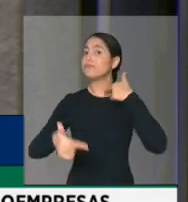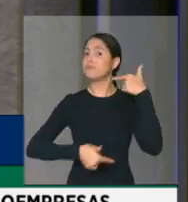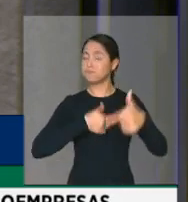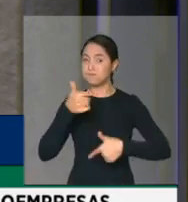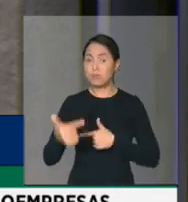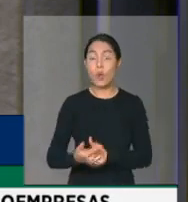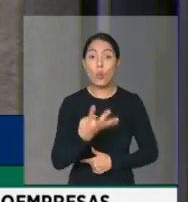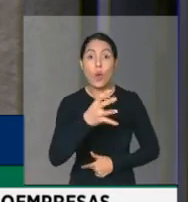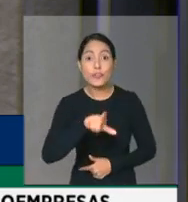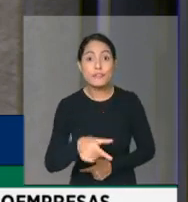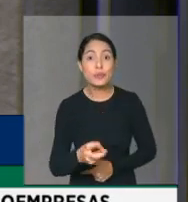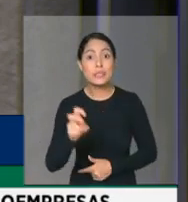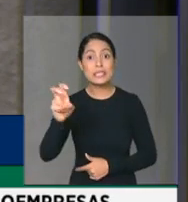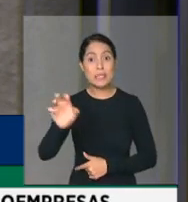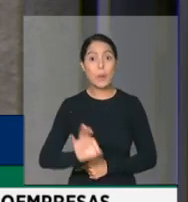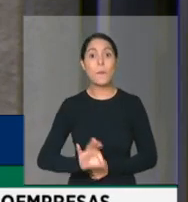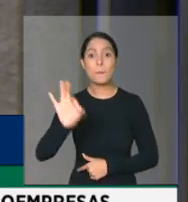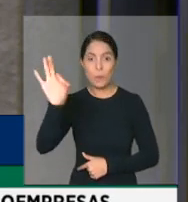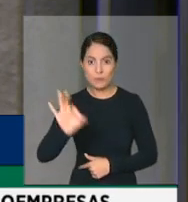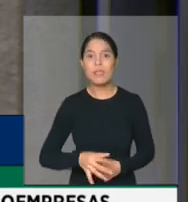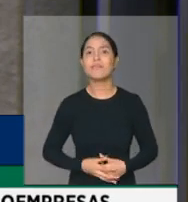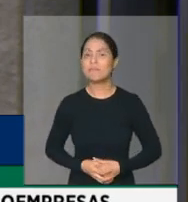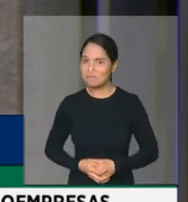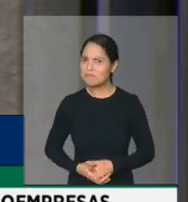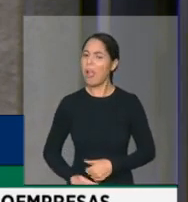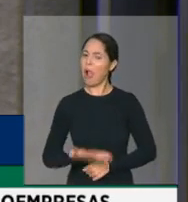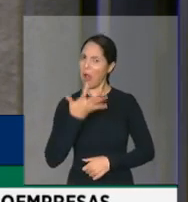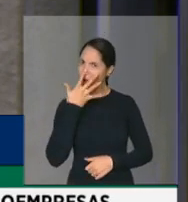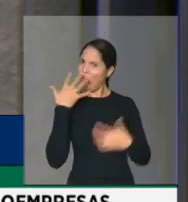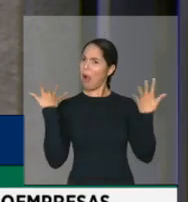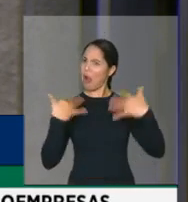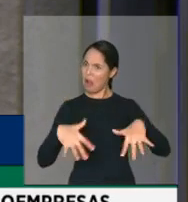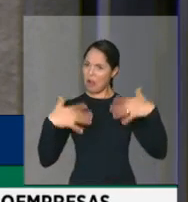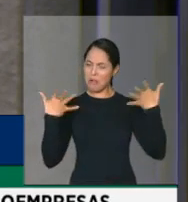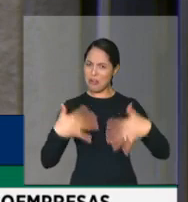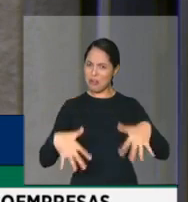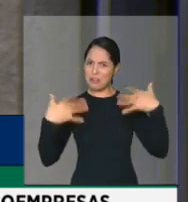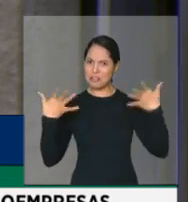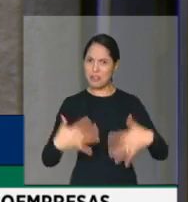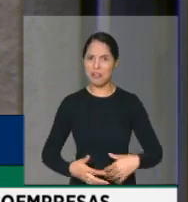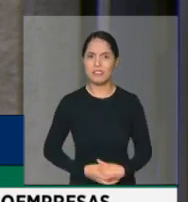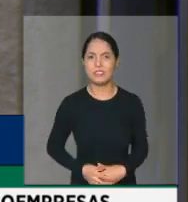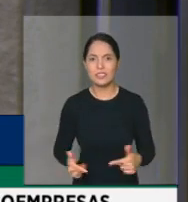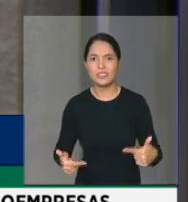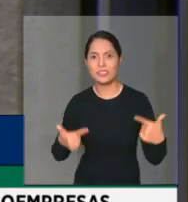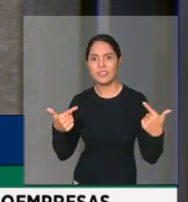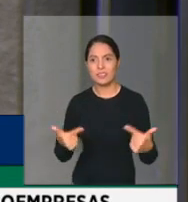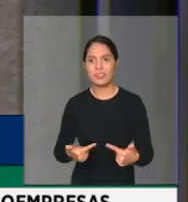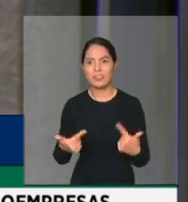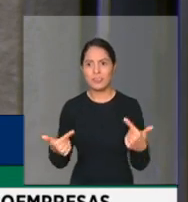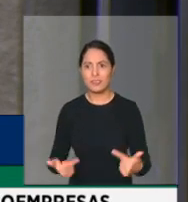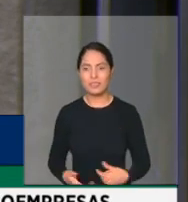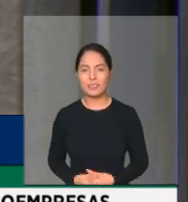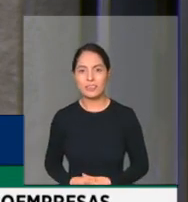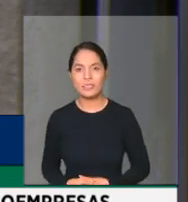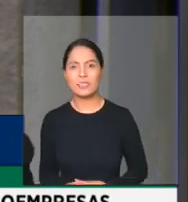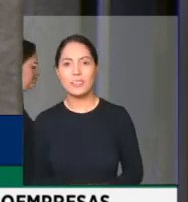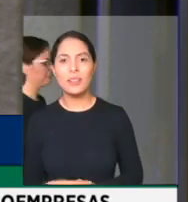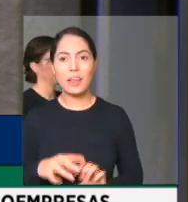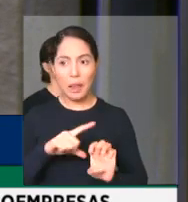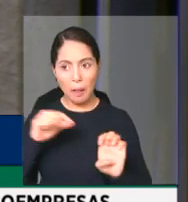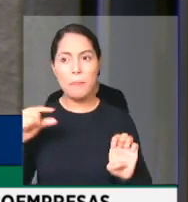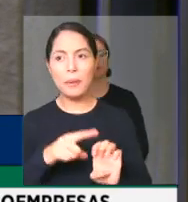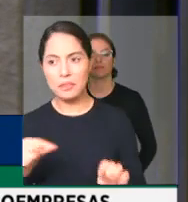4,15%, o que demonstra uma relação de migração da força de trabalho ativa para o empreendedorismo,